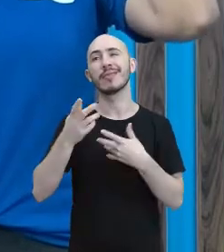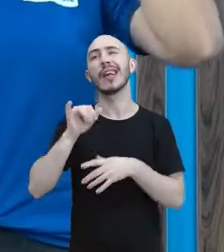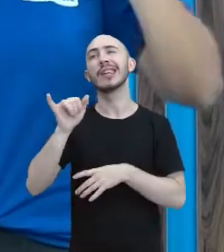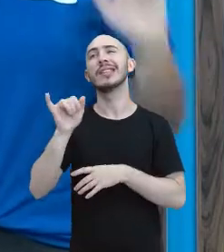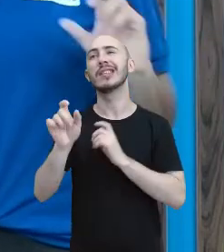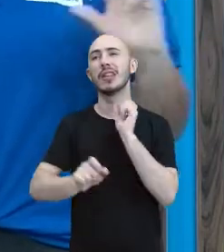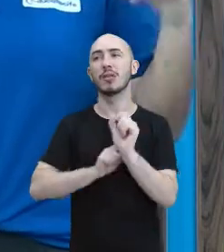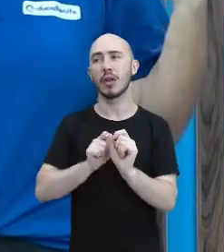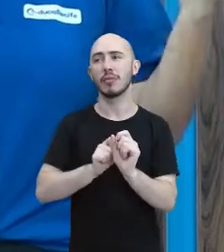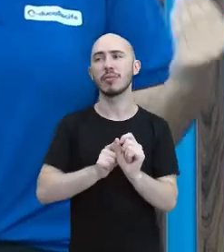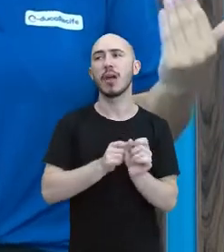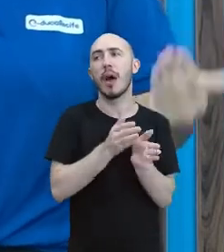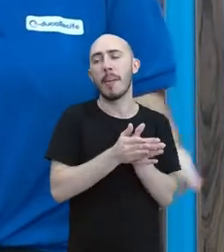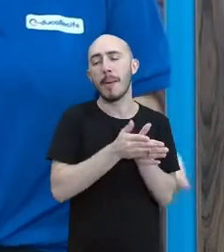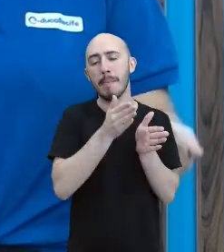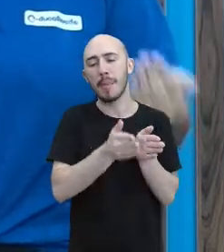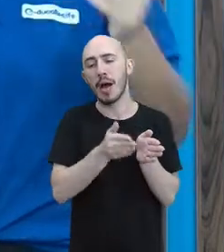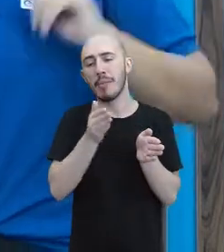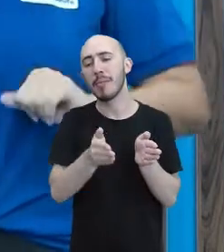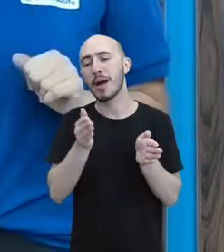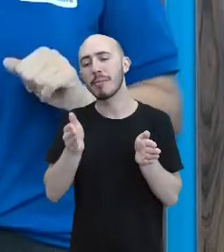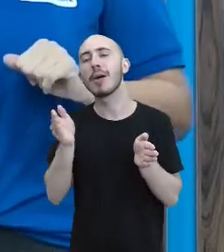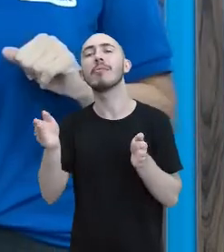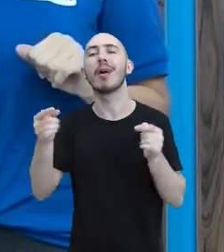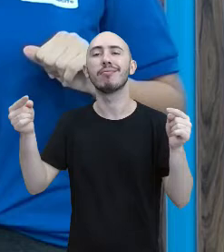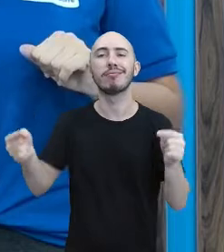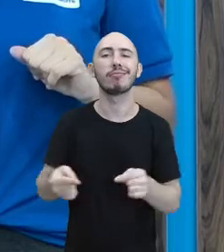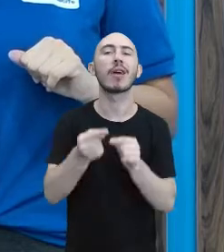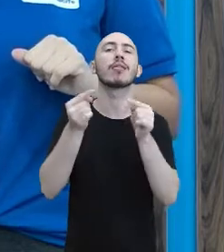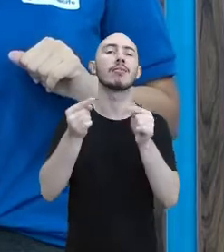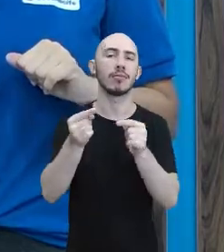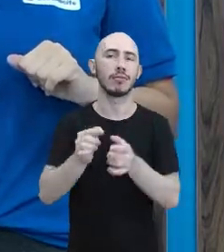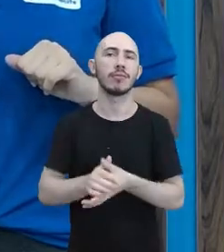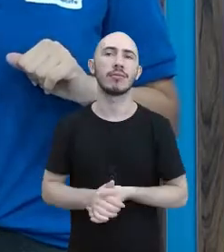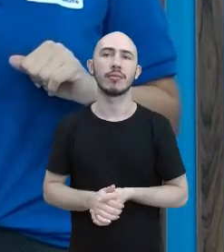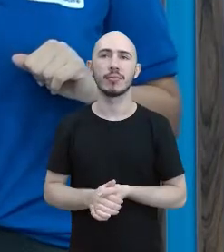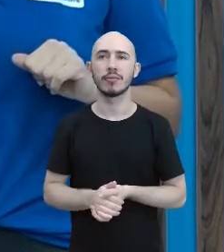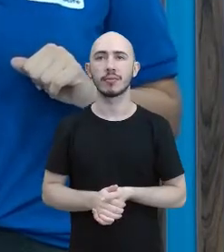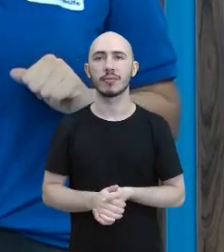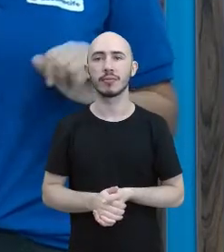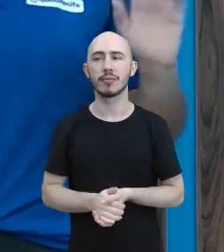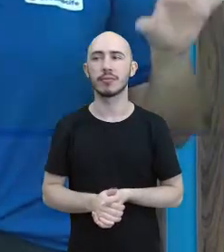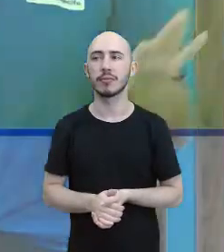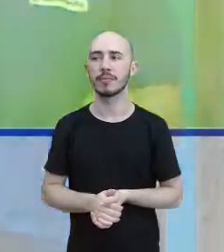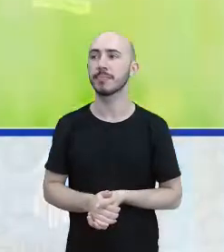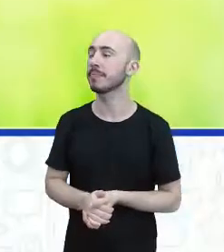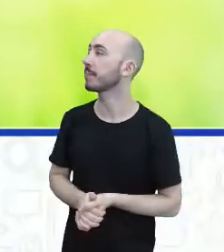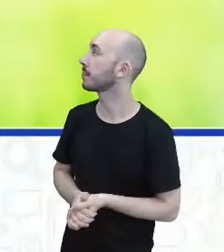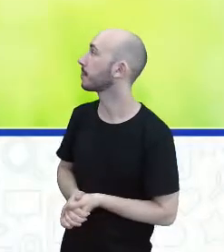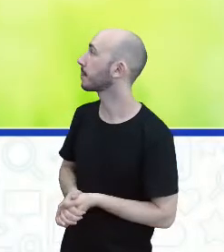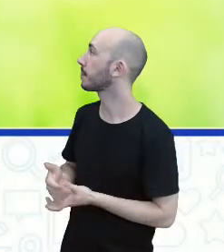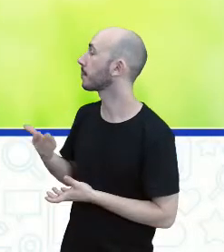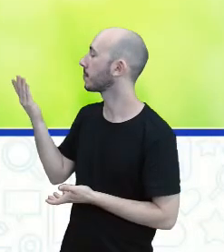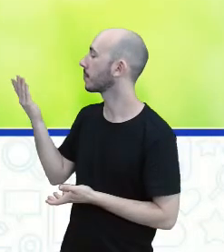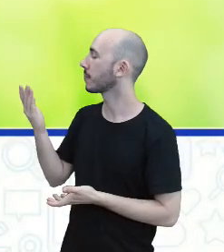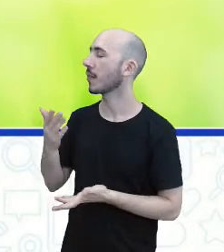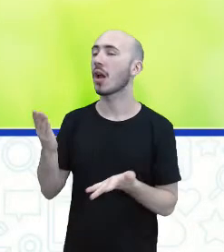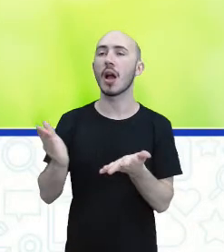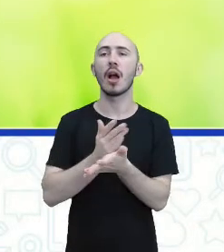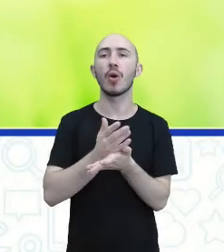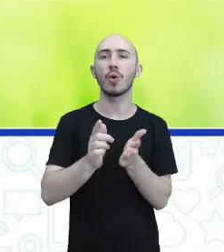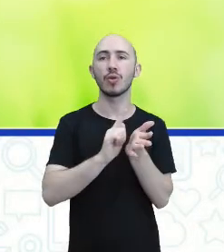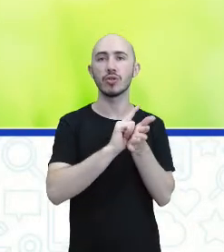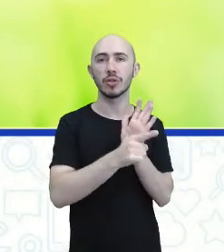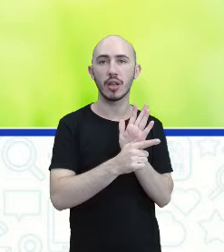ordem de etapas, é o ideal, tá? Então, ó, aqui eu trouxe alguns gêneros que